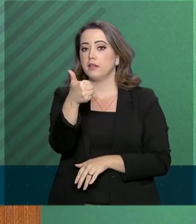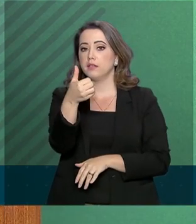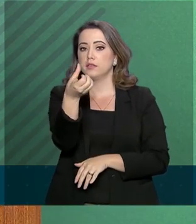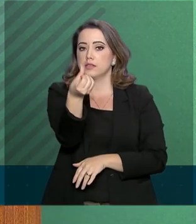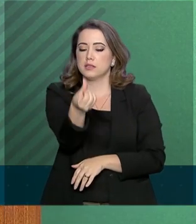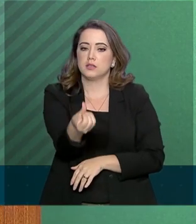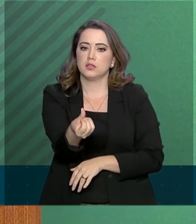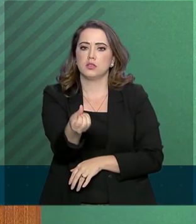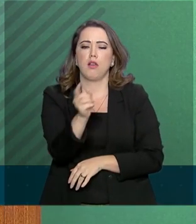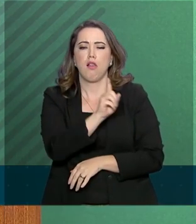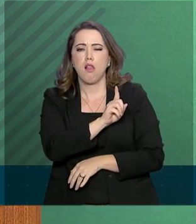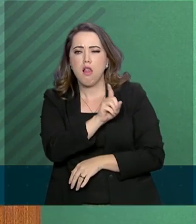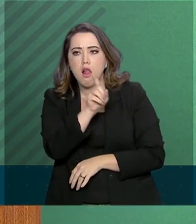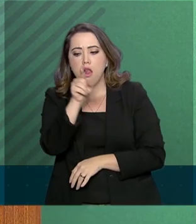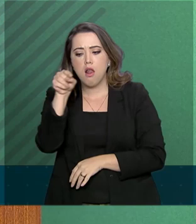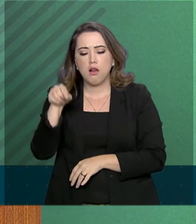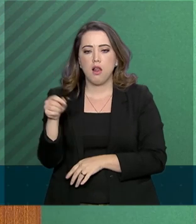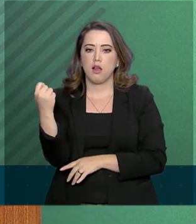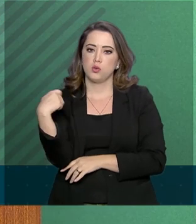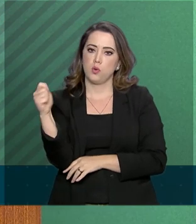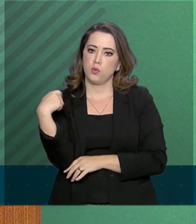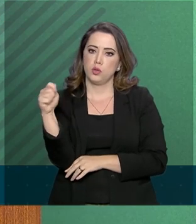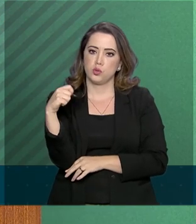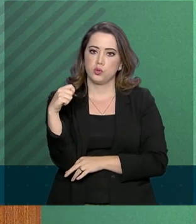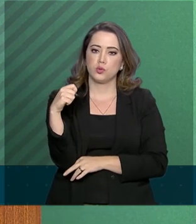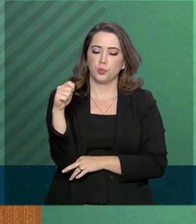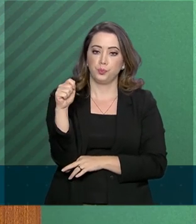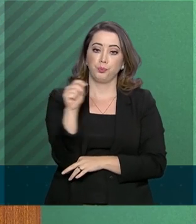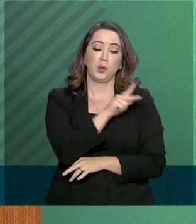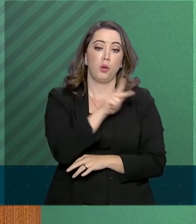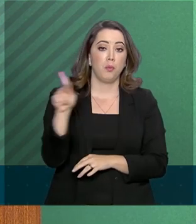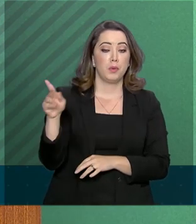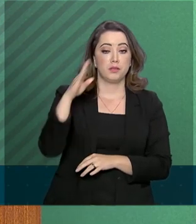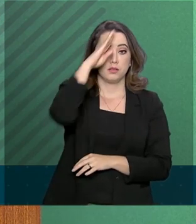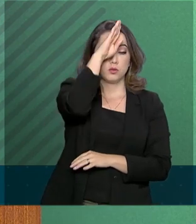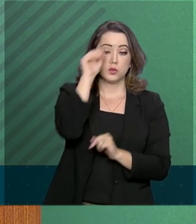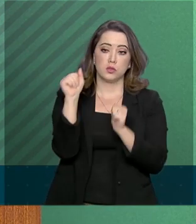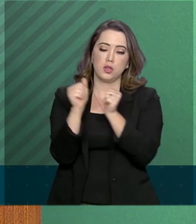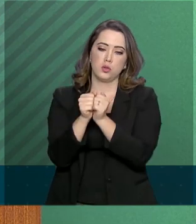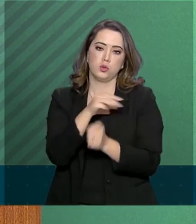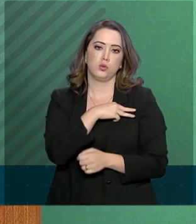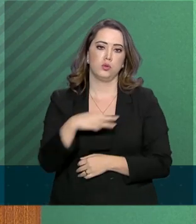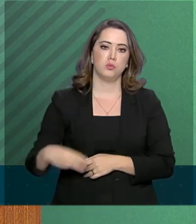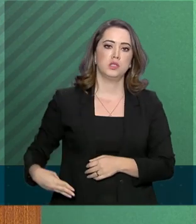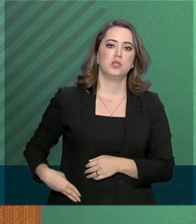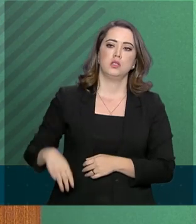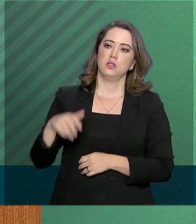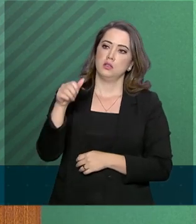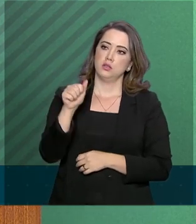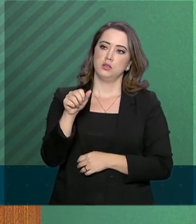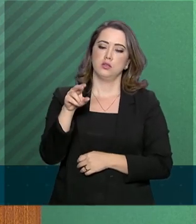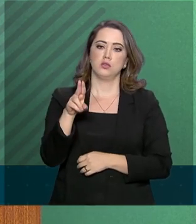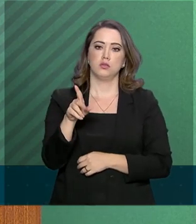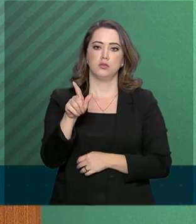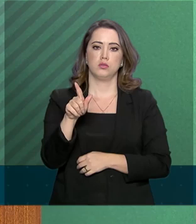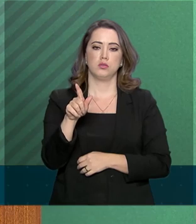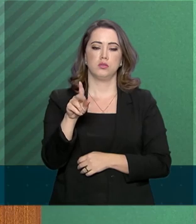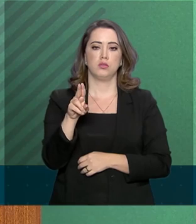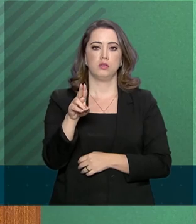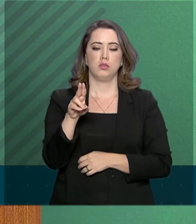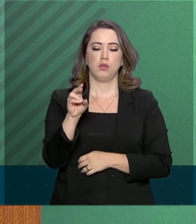grande do sul o presidente acompanhado dos ministros augusto heleno do gs